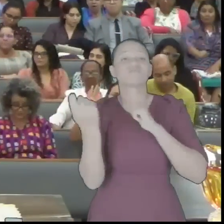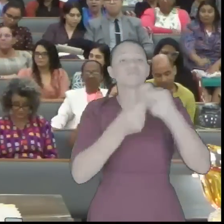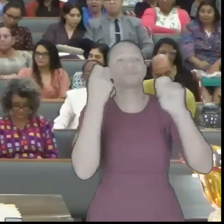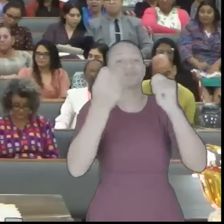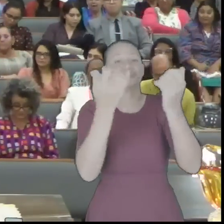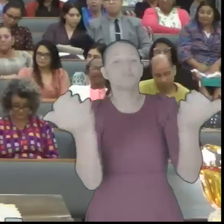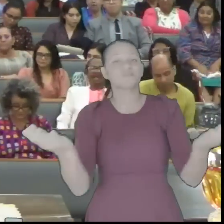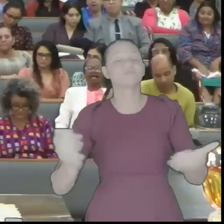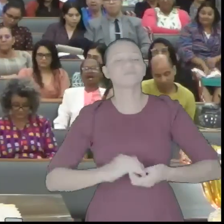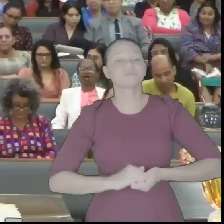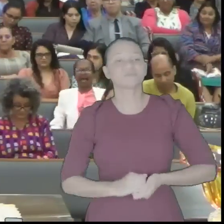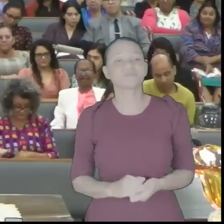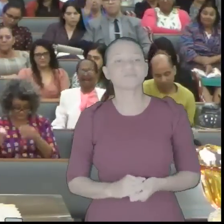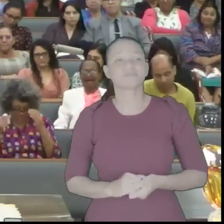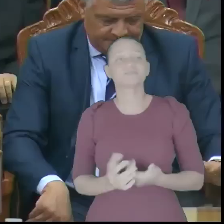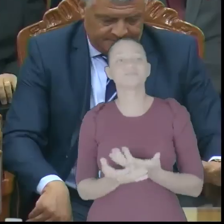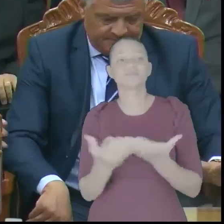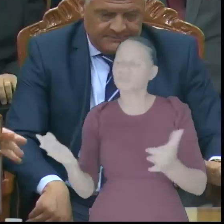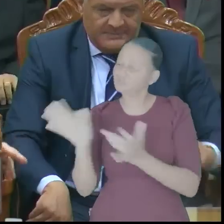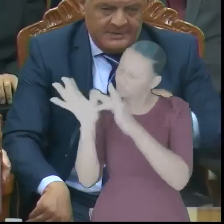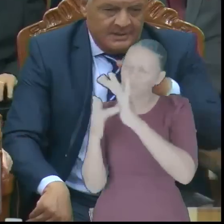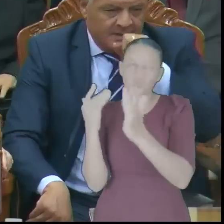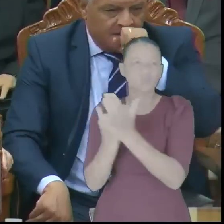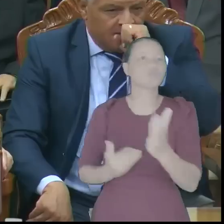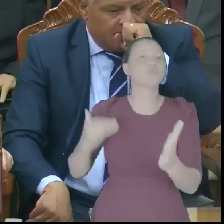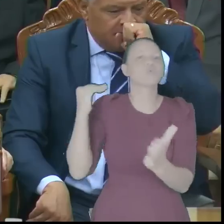Aleluia! Ele é grande.